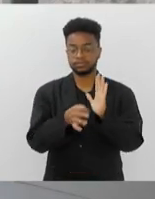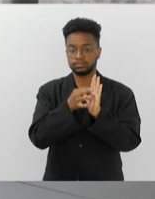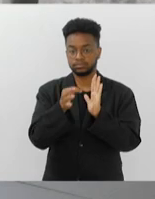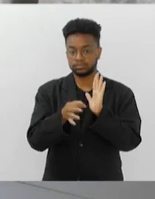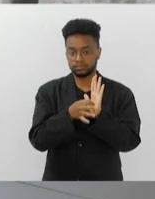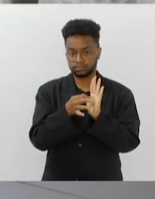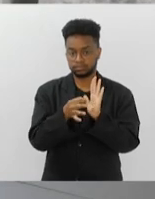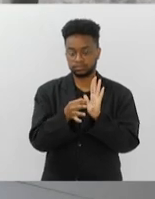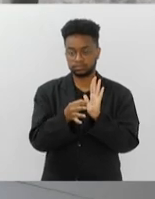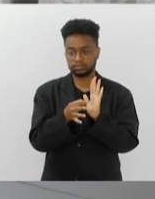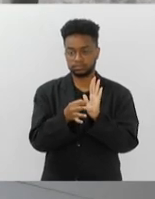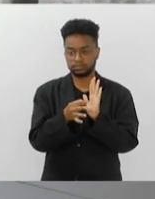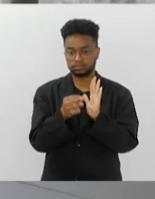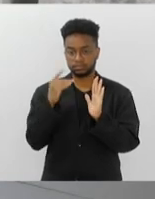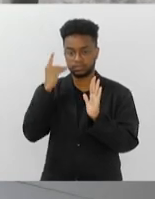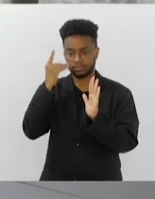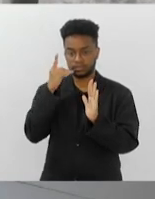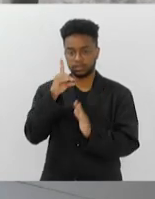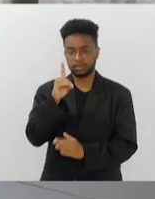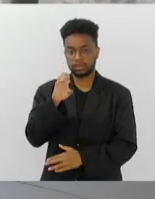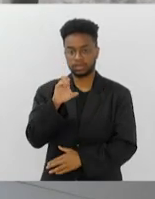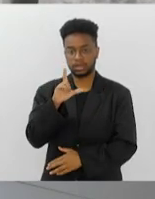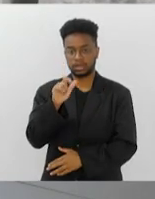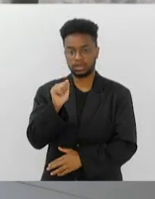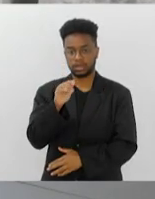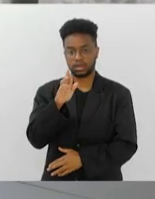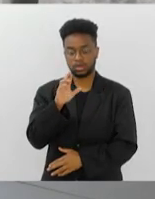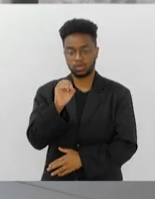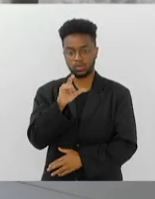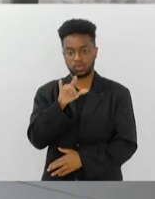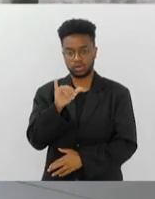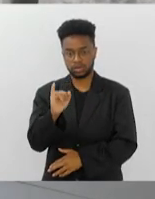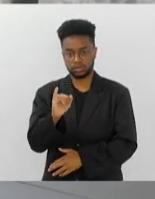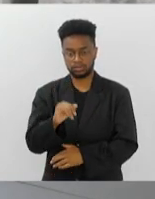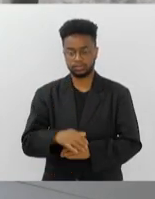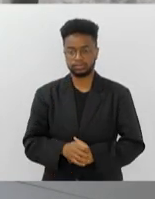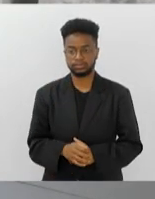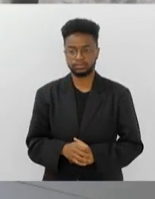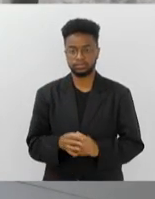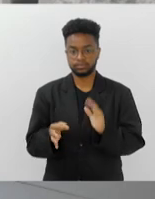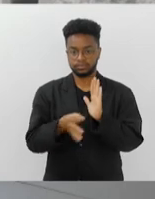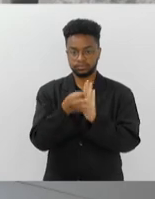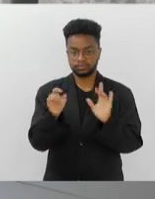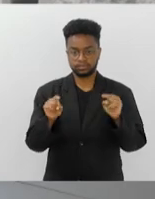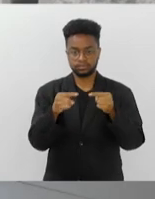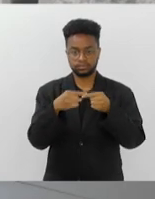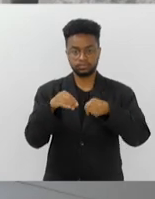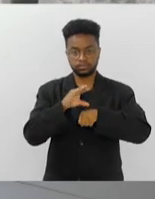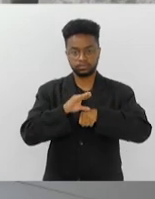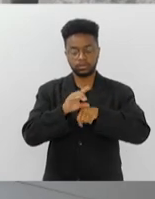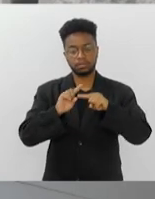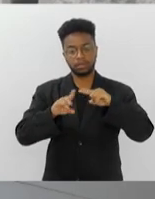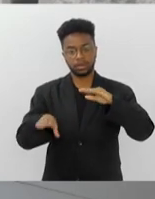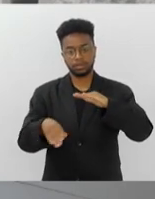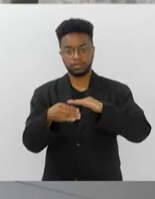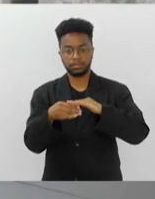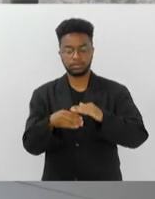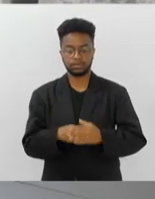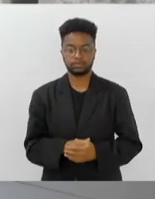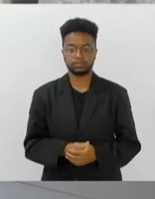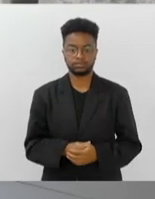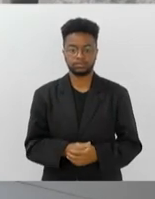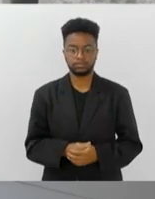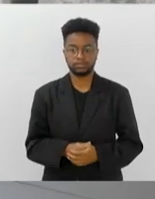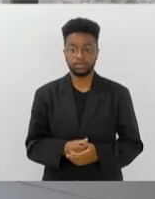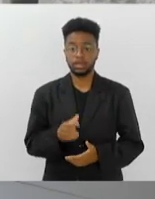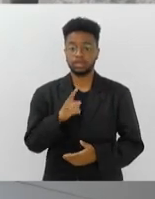parecer é do deputado Guilherme Delaroli. O parecer é pela constitucionalidade com emendas. Mas